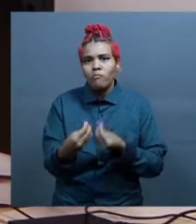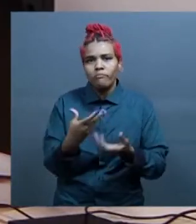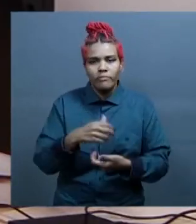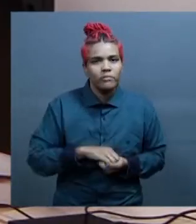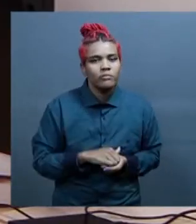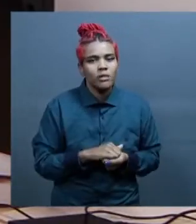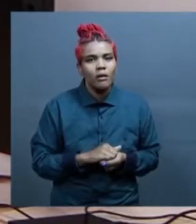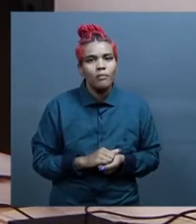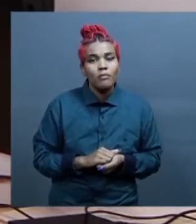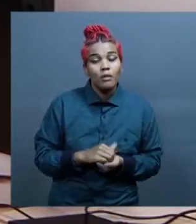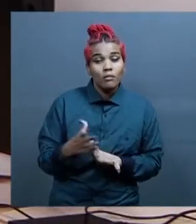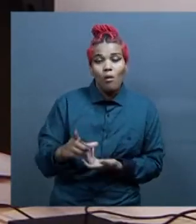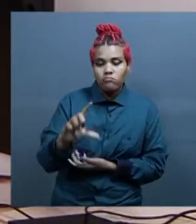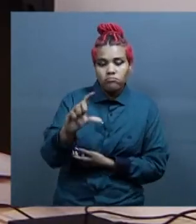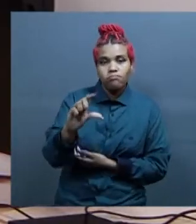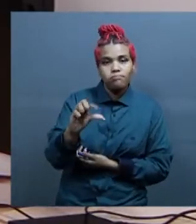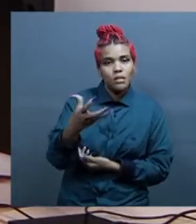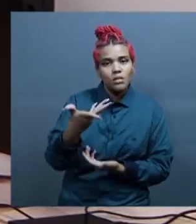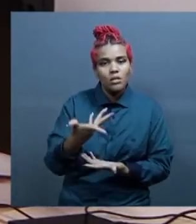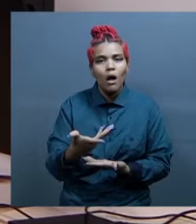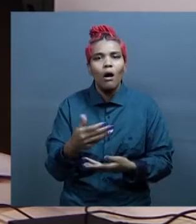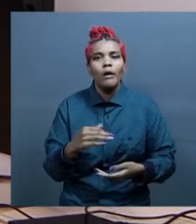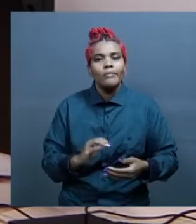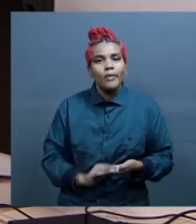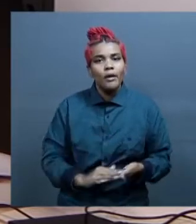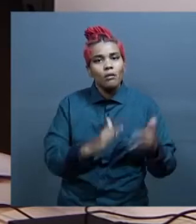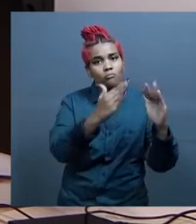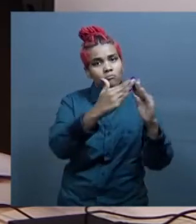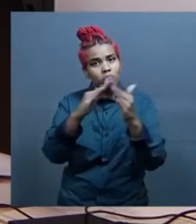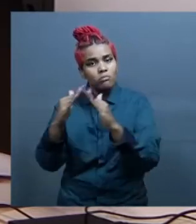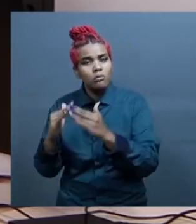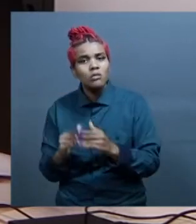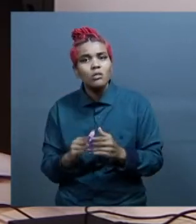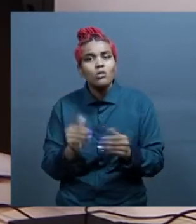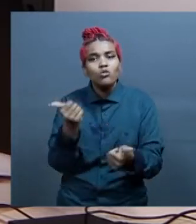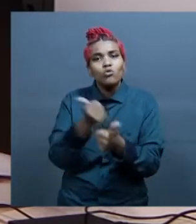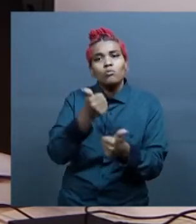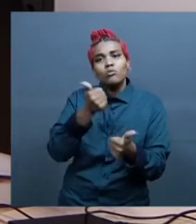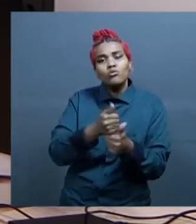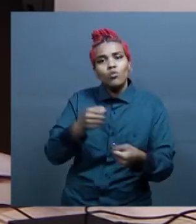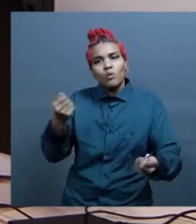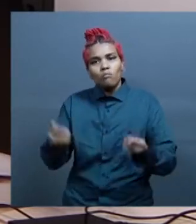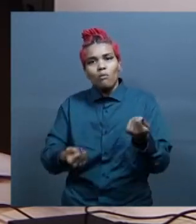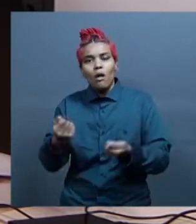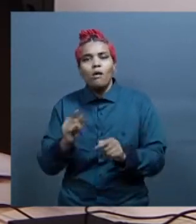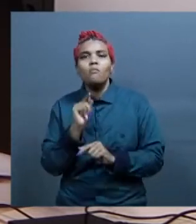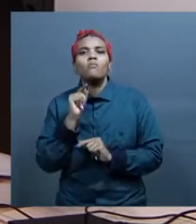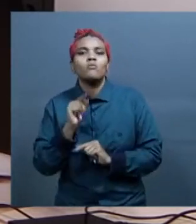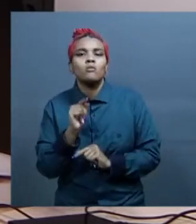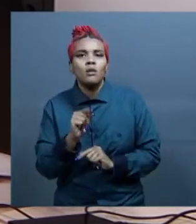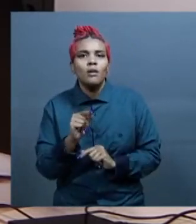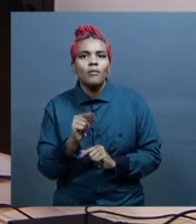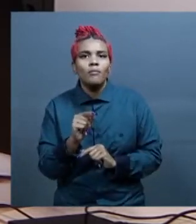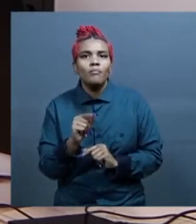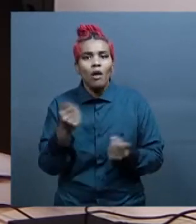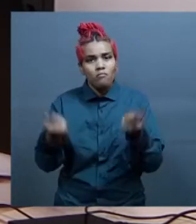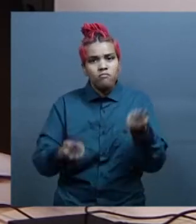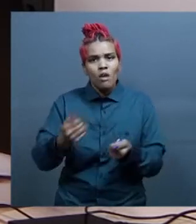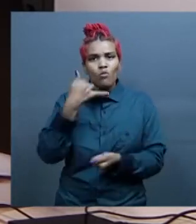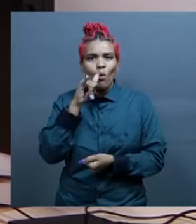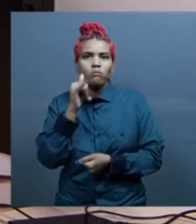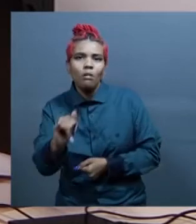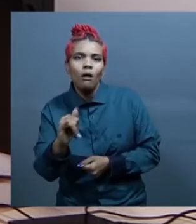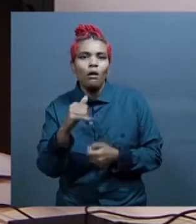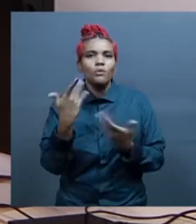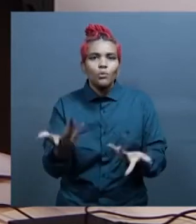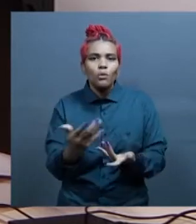né então por exemplo em meios urbanos substituir veículos por outro veículo por exemplo elétricos nem o utilização de